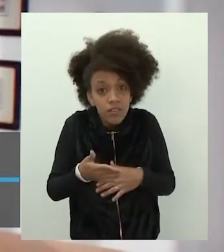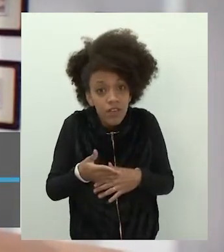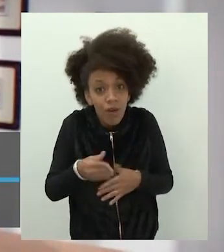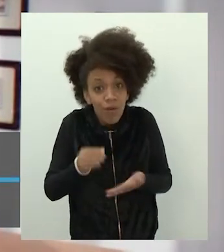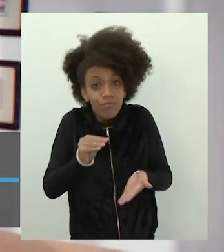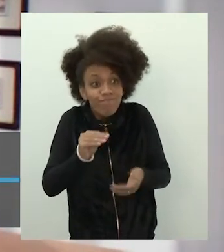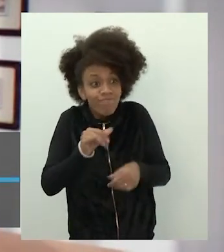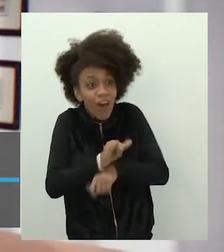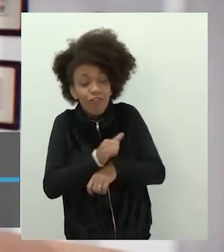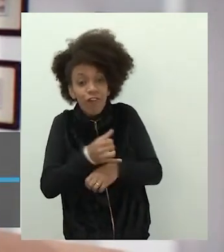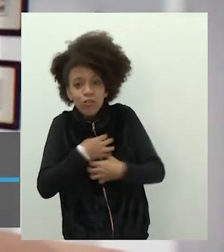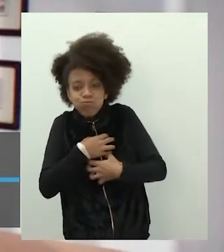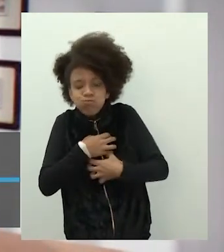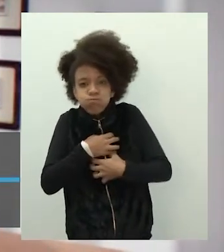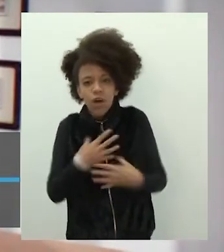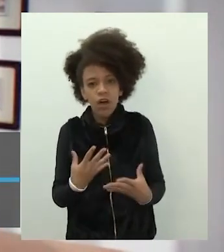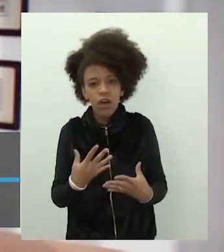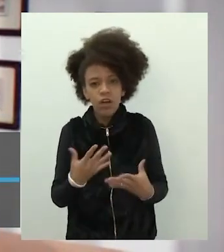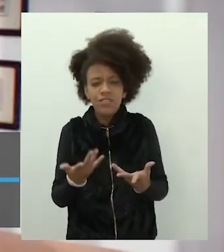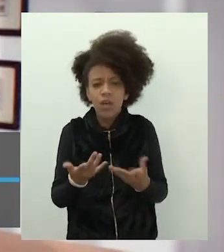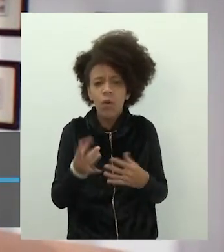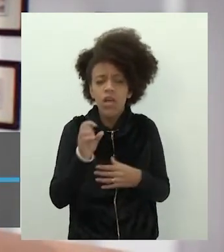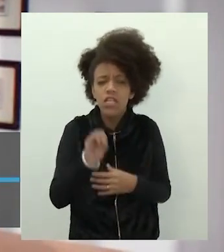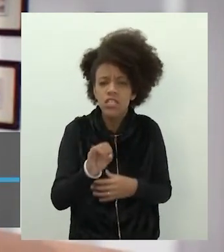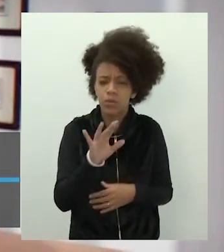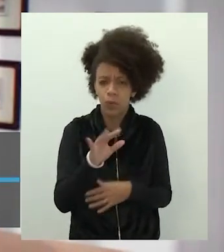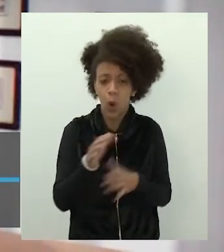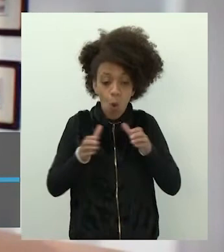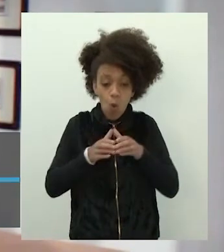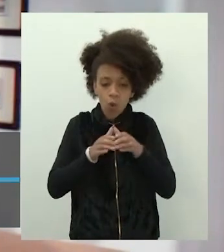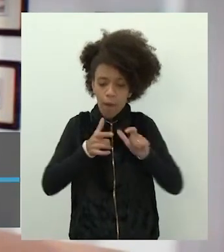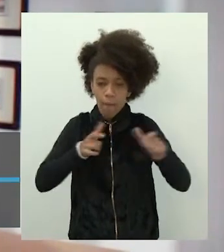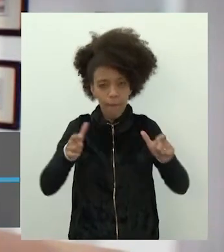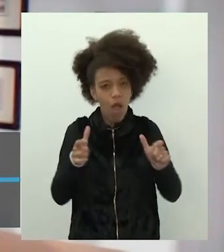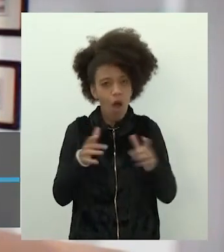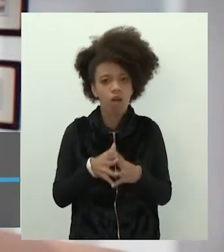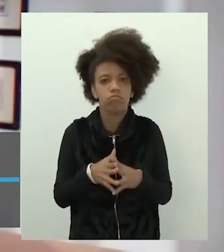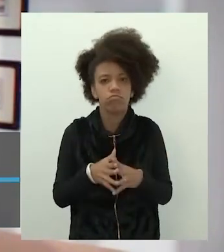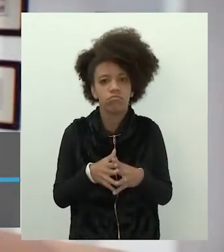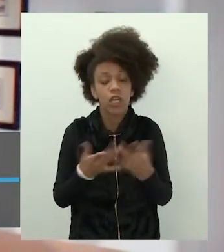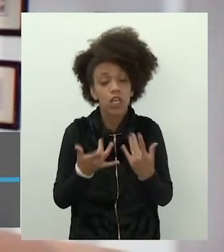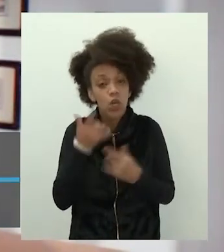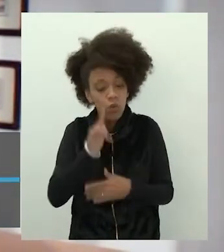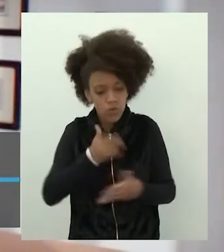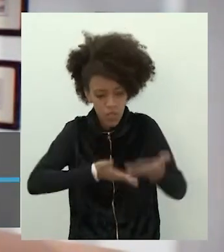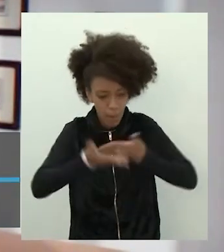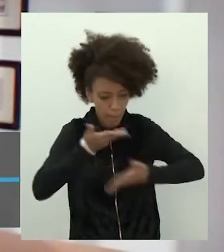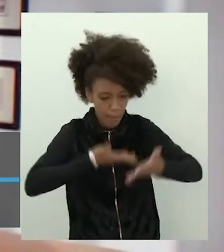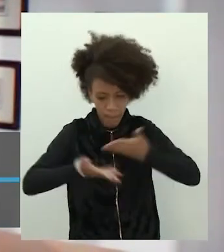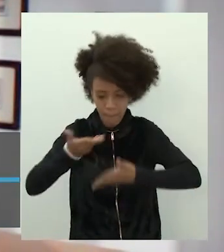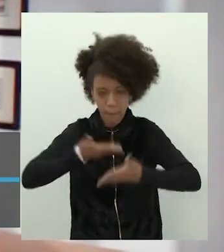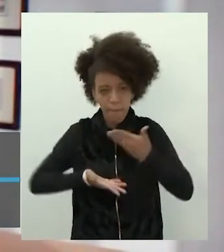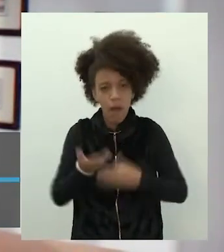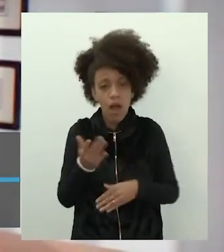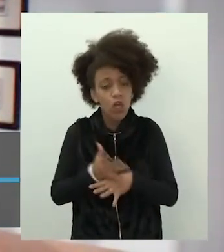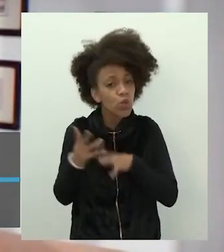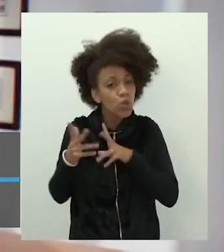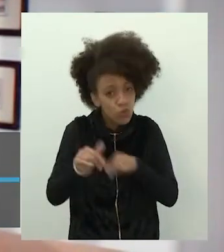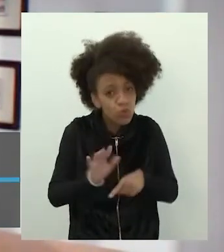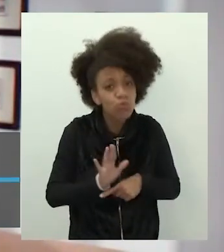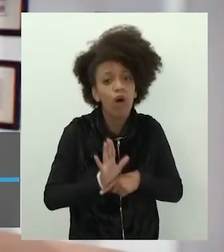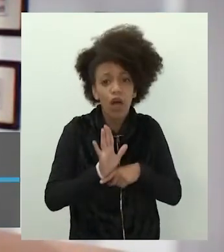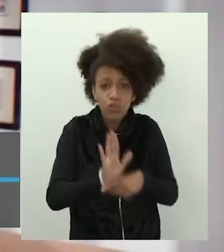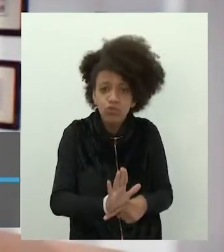grande. Então, se a gente tiver um grupo maior, conseguir trocar ideias, isso tudo